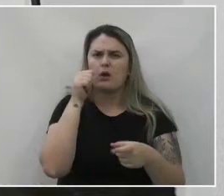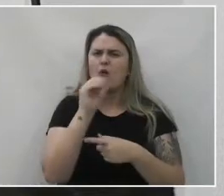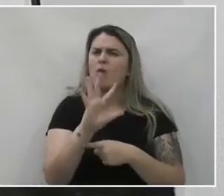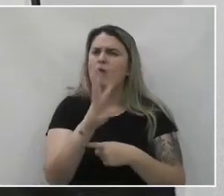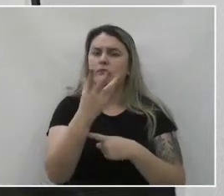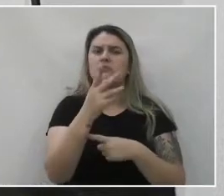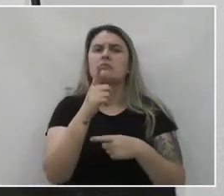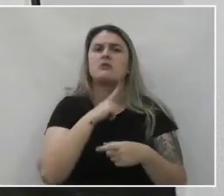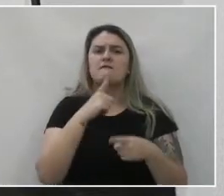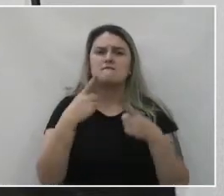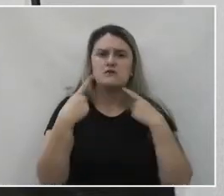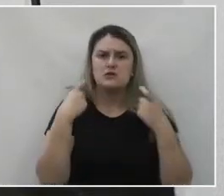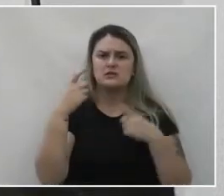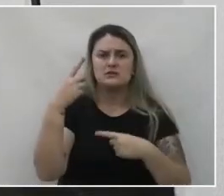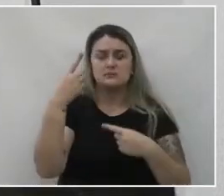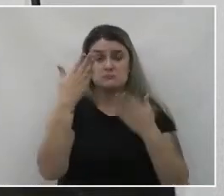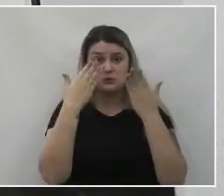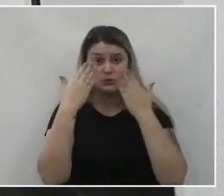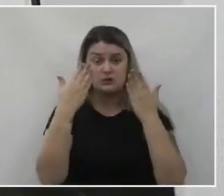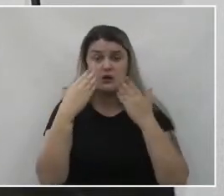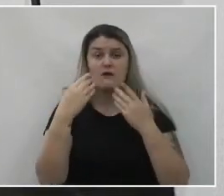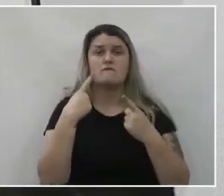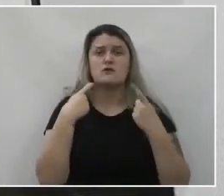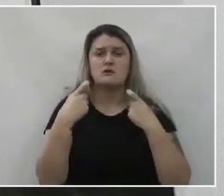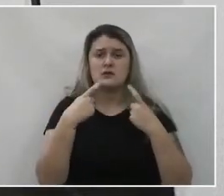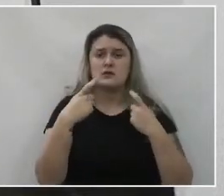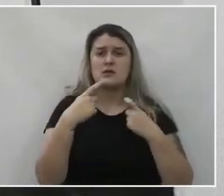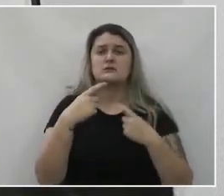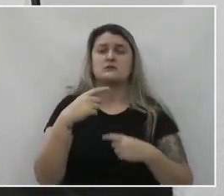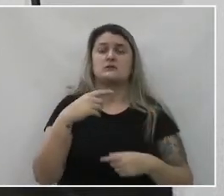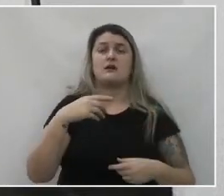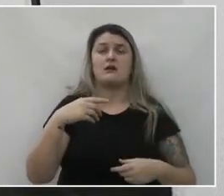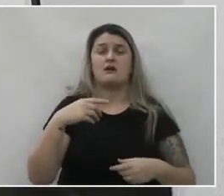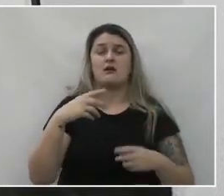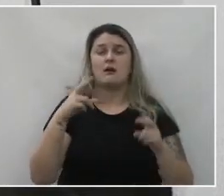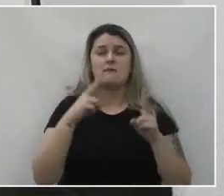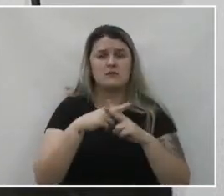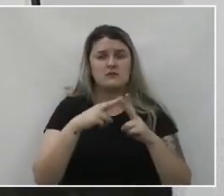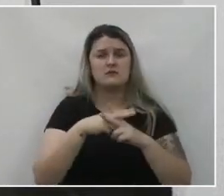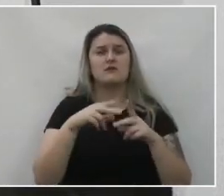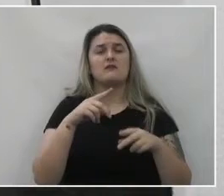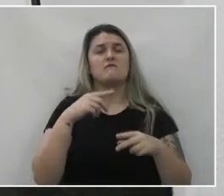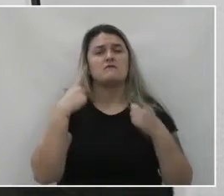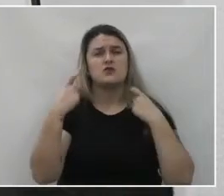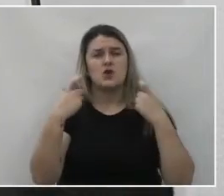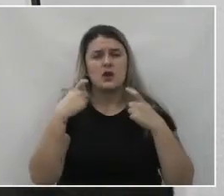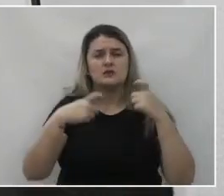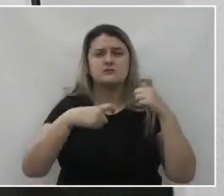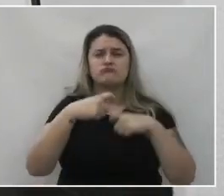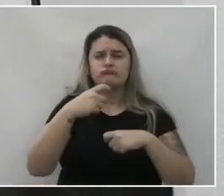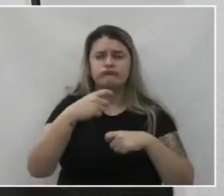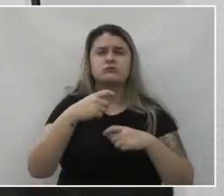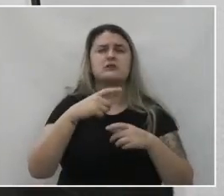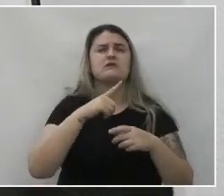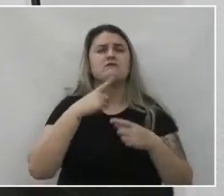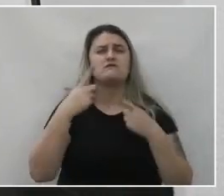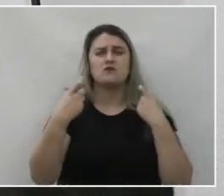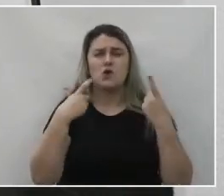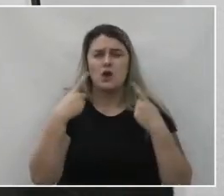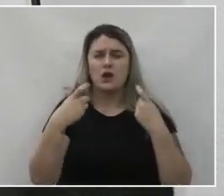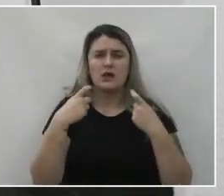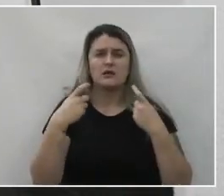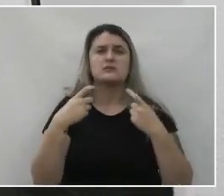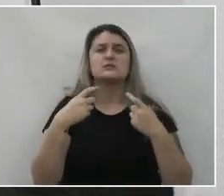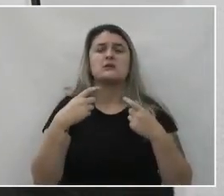a psicológica, moral, patrimonial, física, sexual, e o ápice de todo esse ciclo de violência é